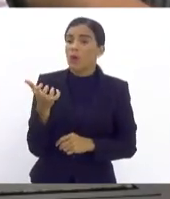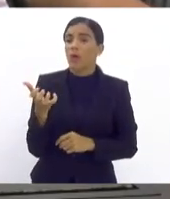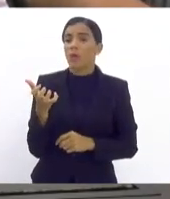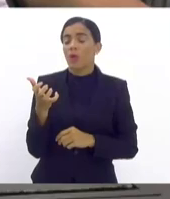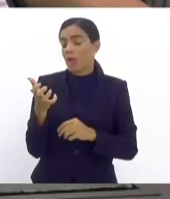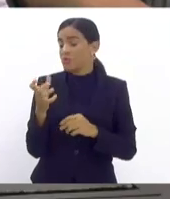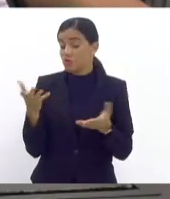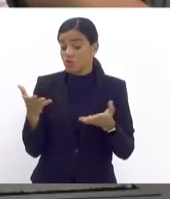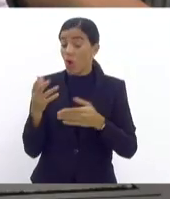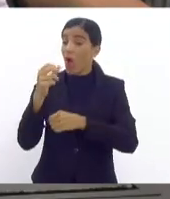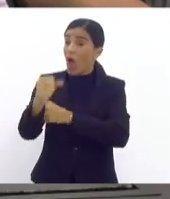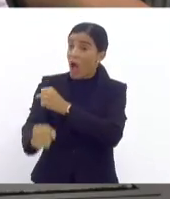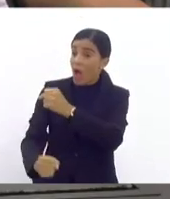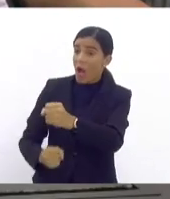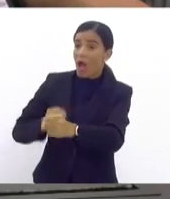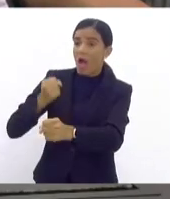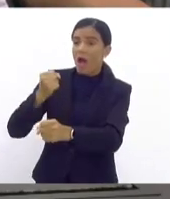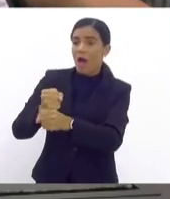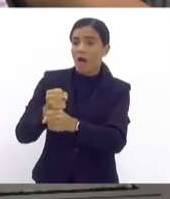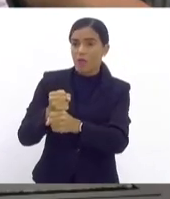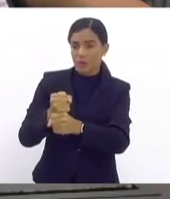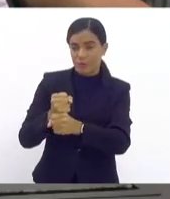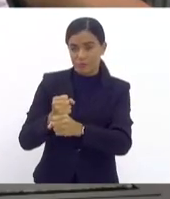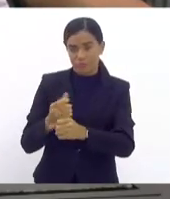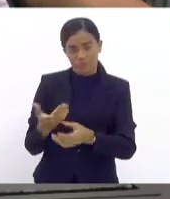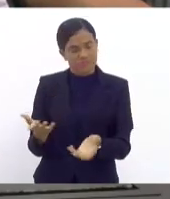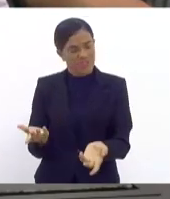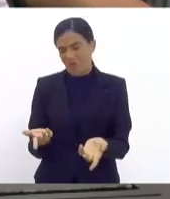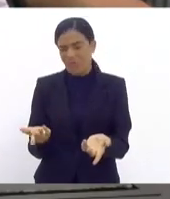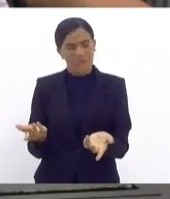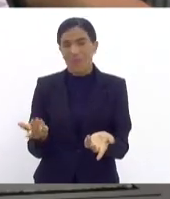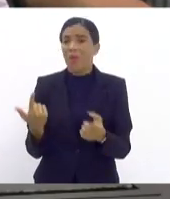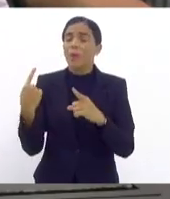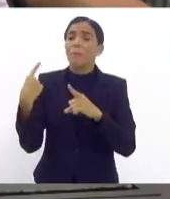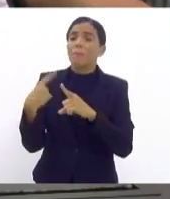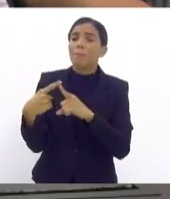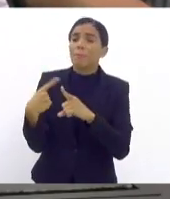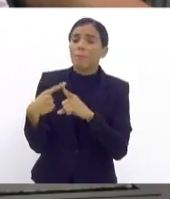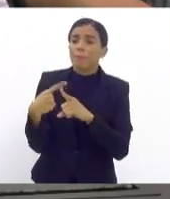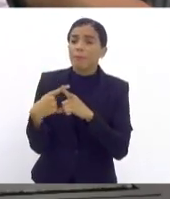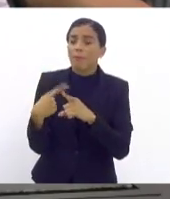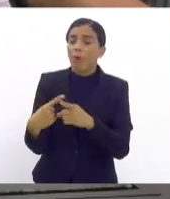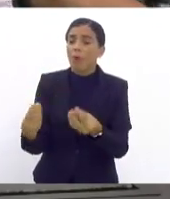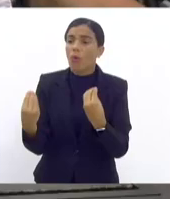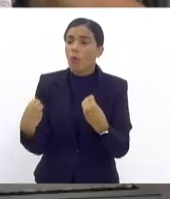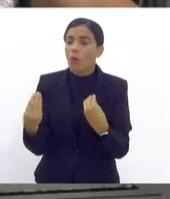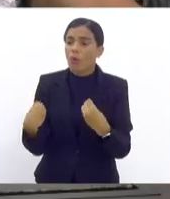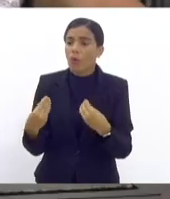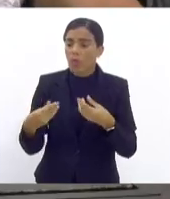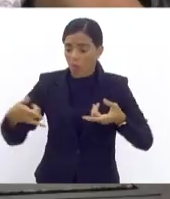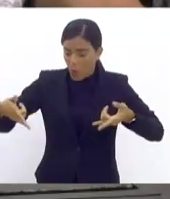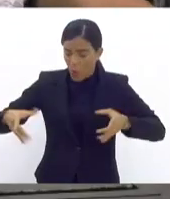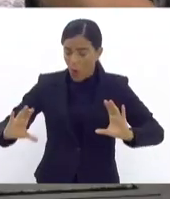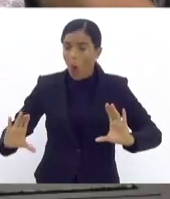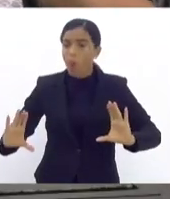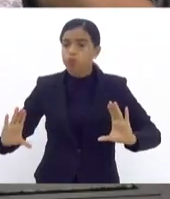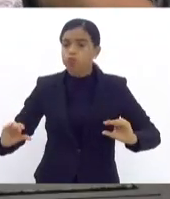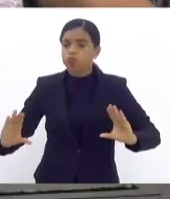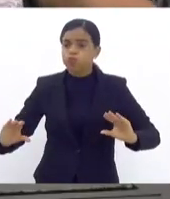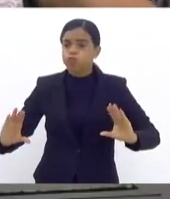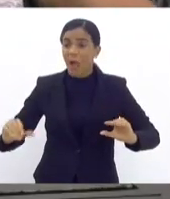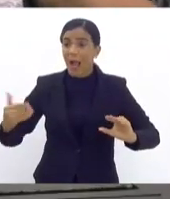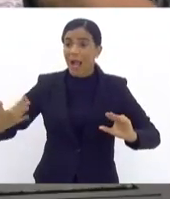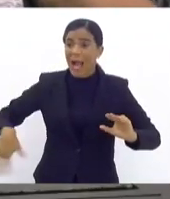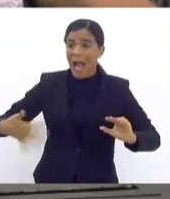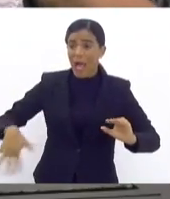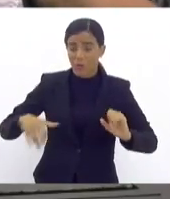partir do próximo... Ah, não, mas aí eu voto contrário. Mas então por que o colchão um pouco mais caro pode e